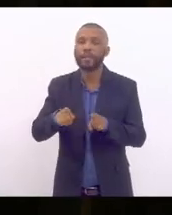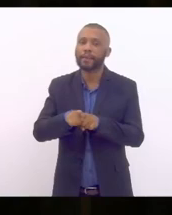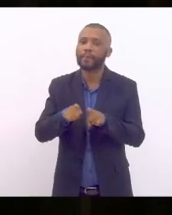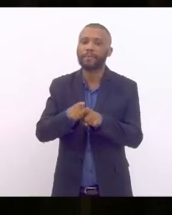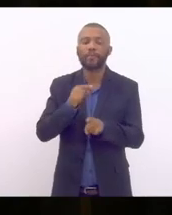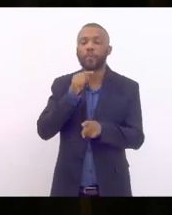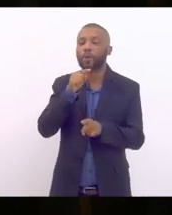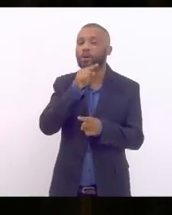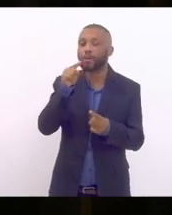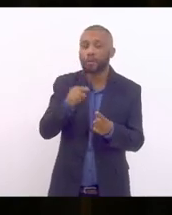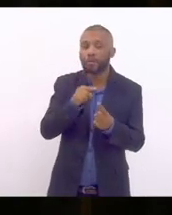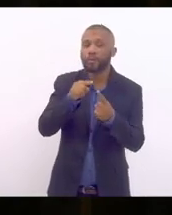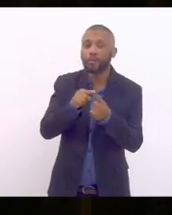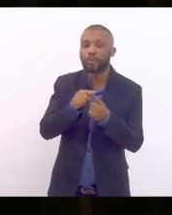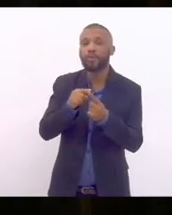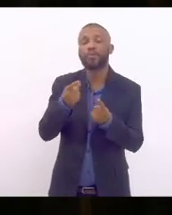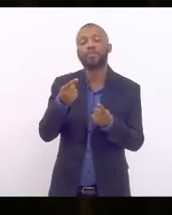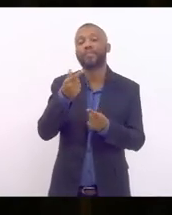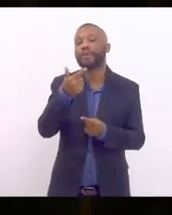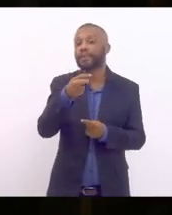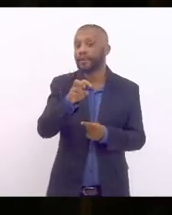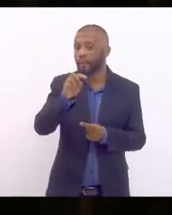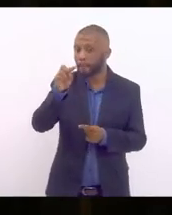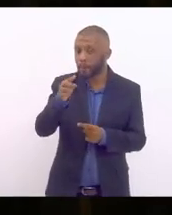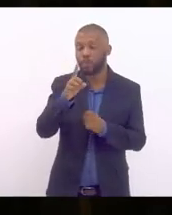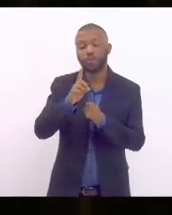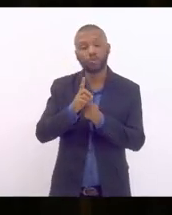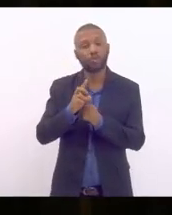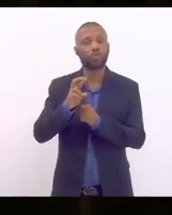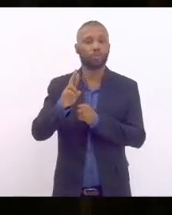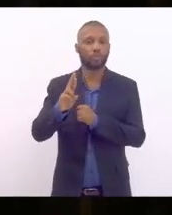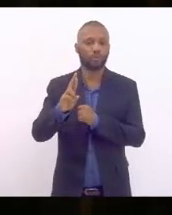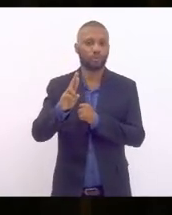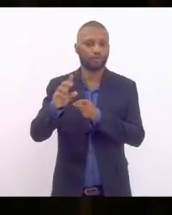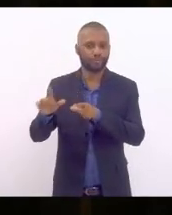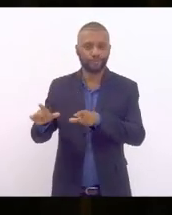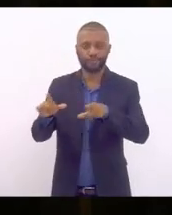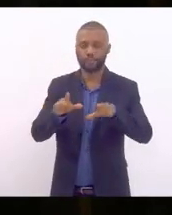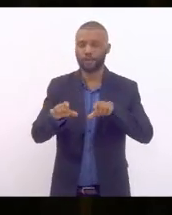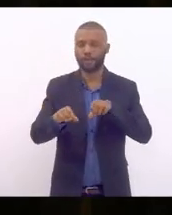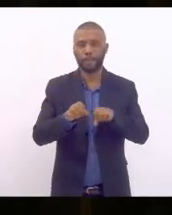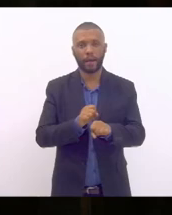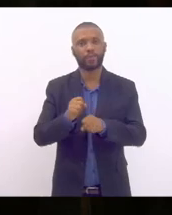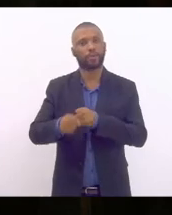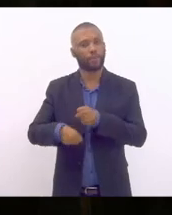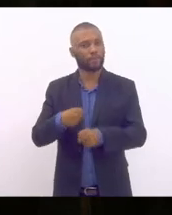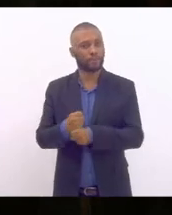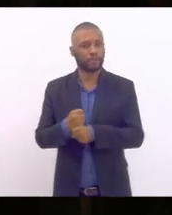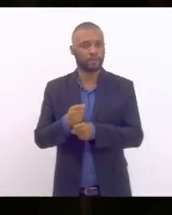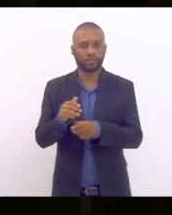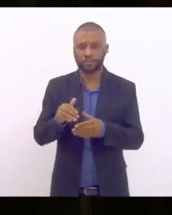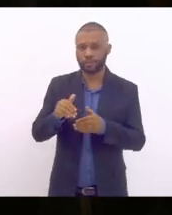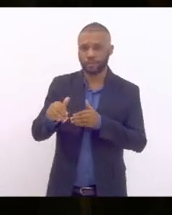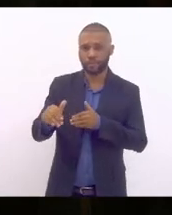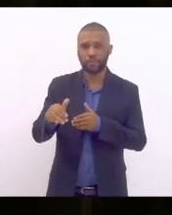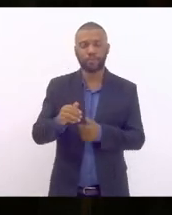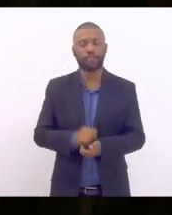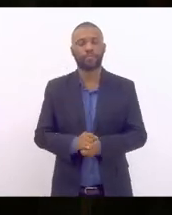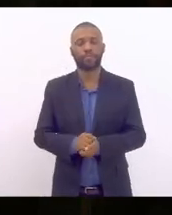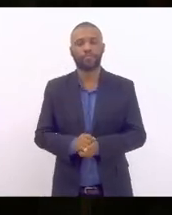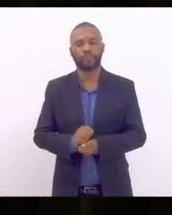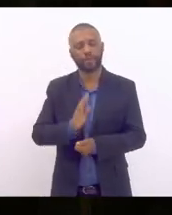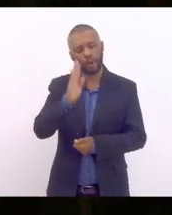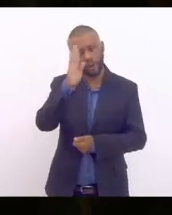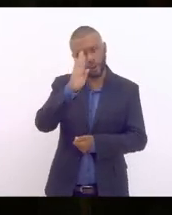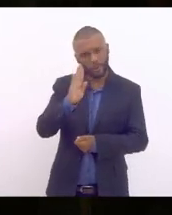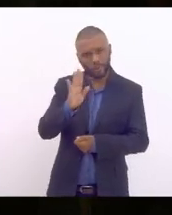conseguir Alcançar a meta de 25 mil doutores titulados por ano o Brasil que a gente